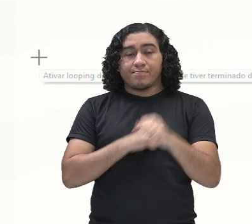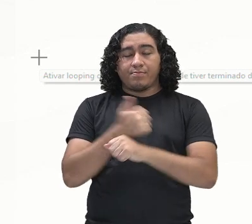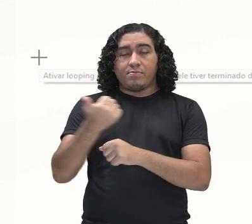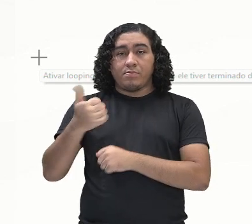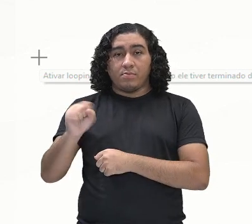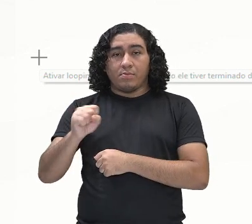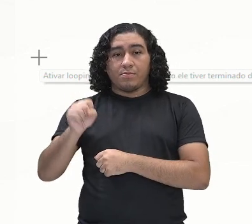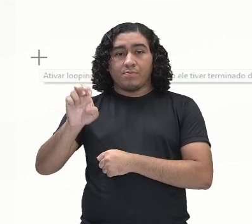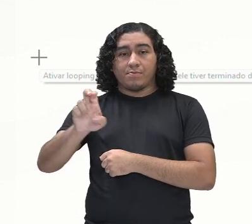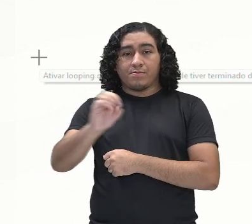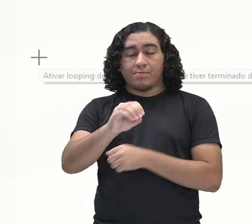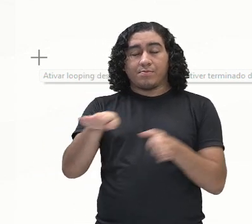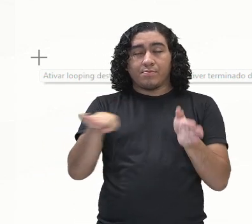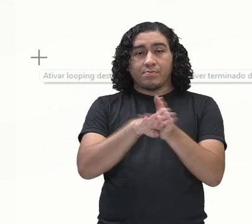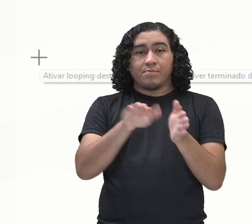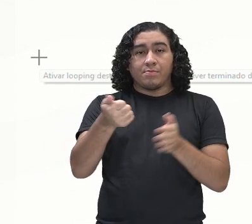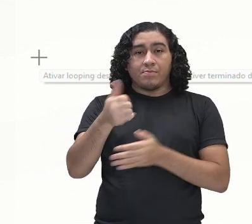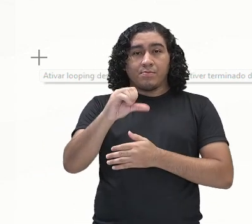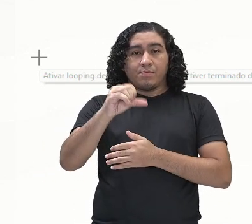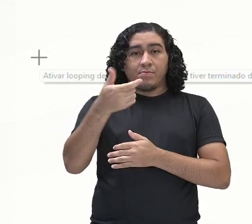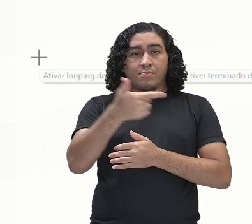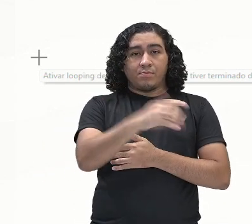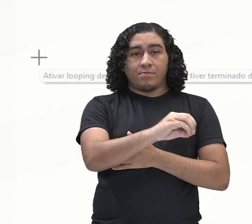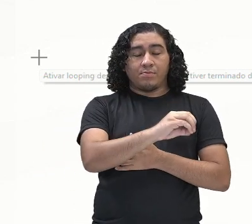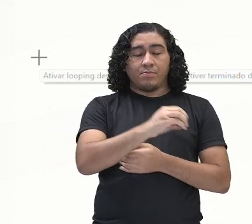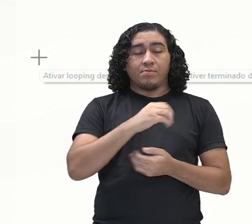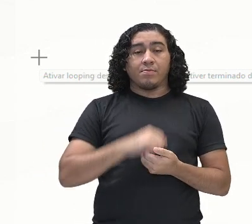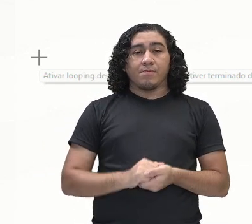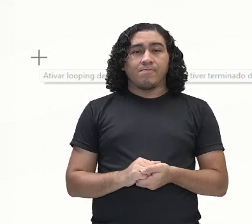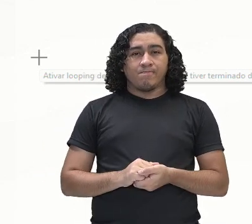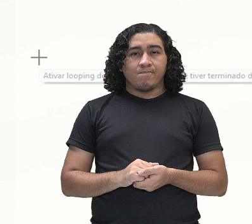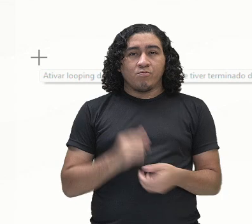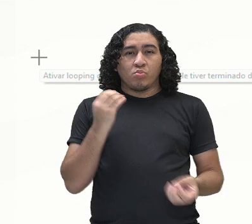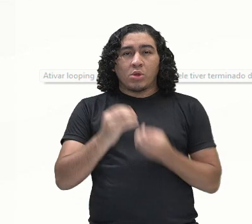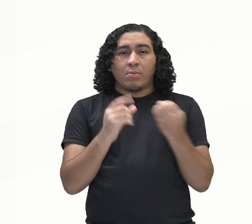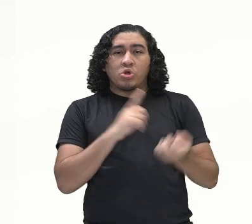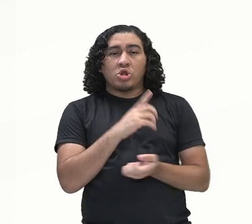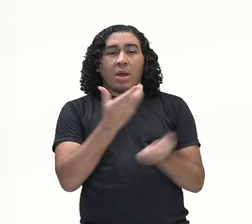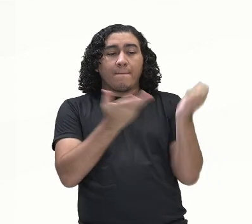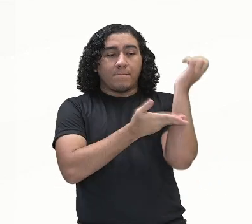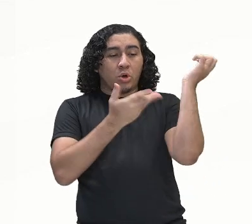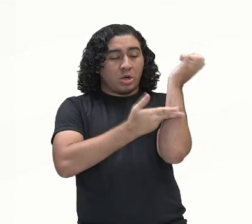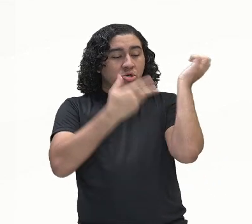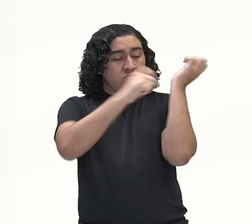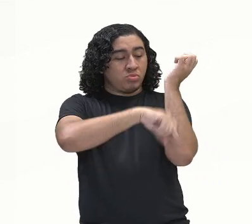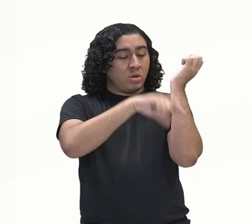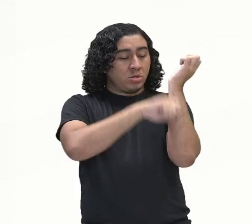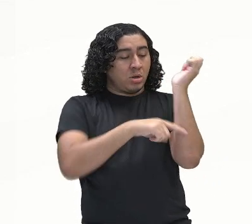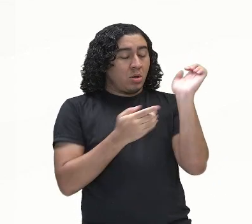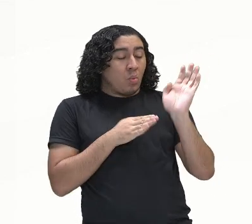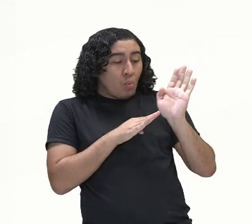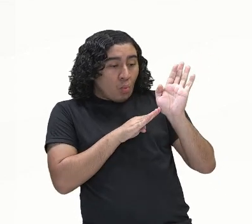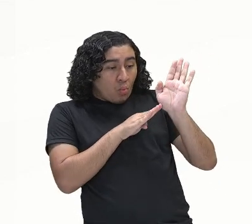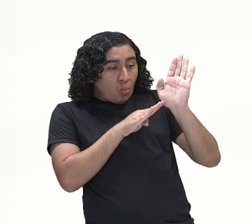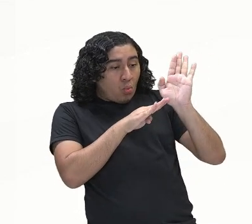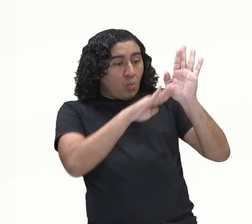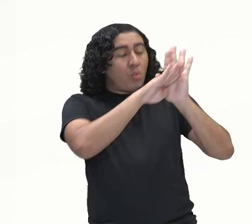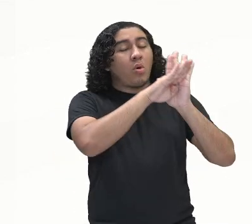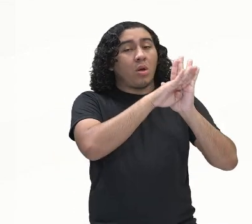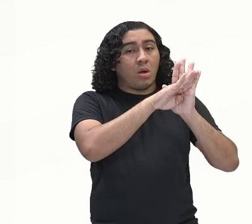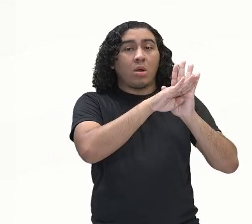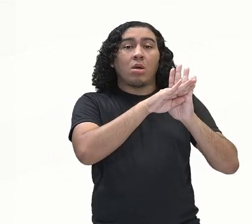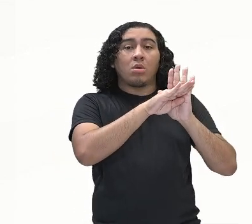até 1920, a expansão, né, o crescimento, a valorização aqui da borracha, frente aos